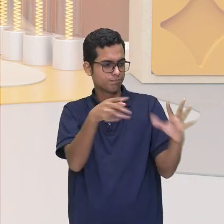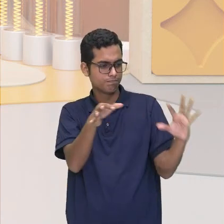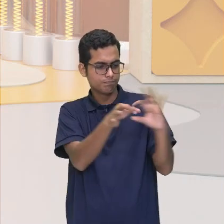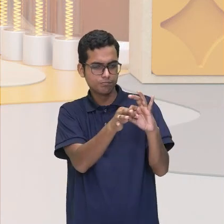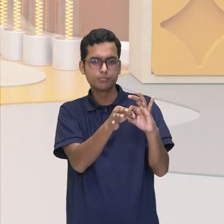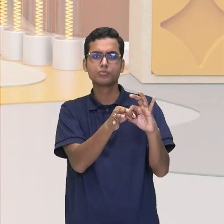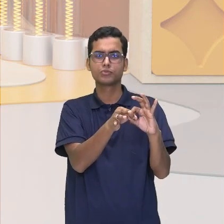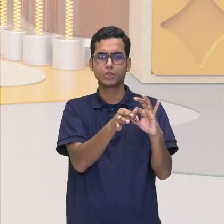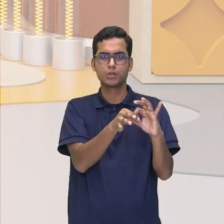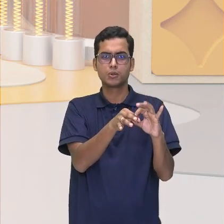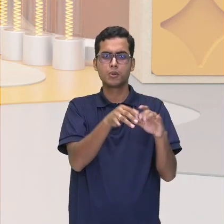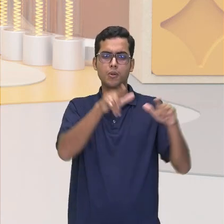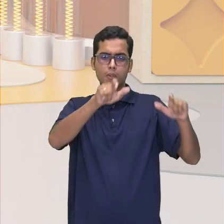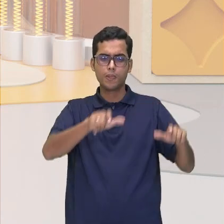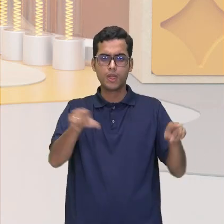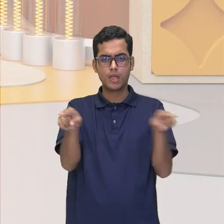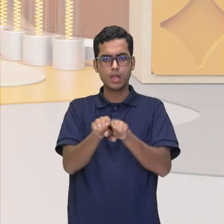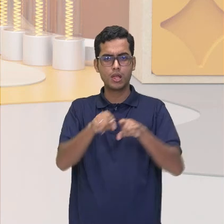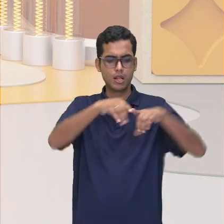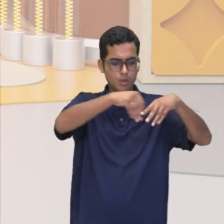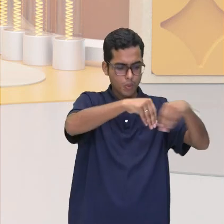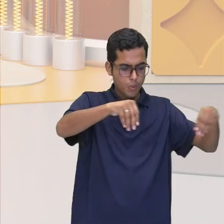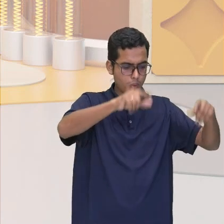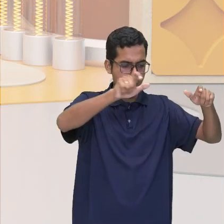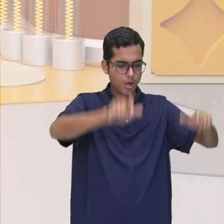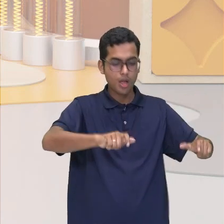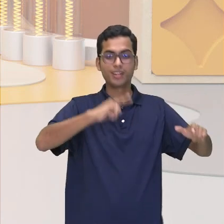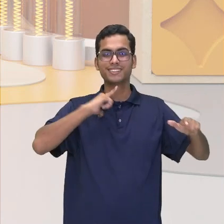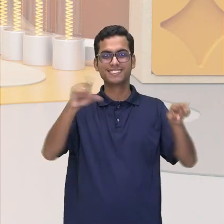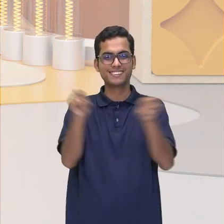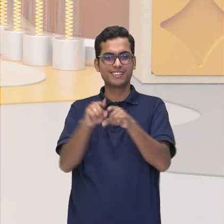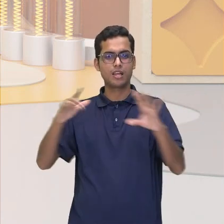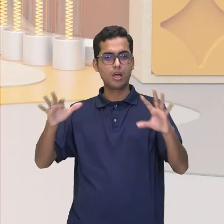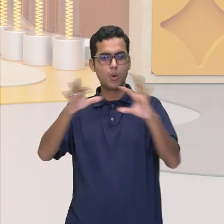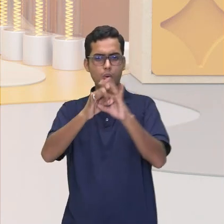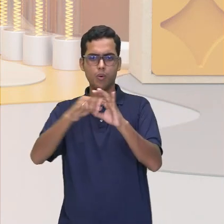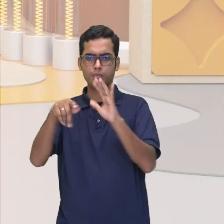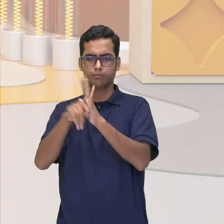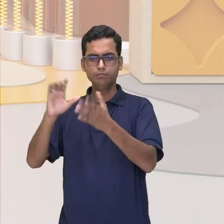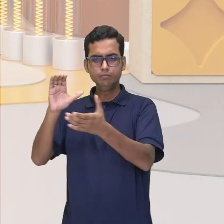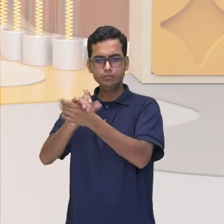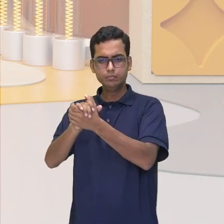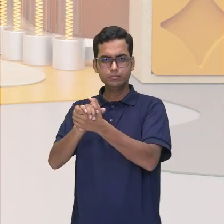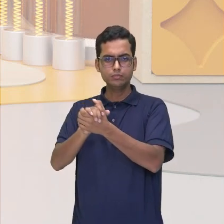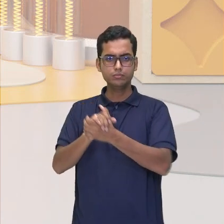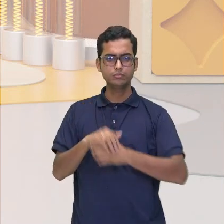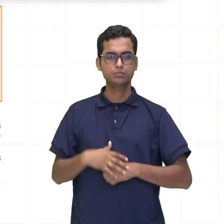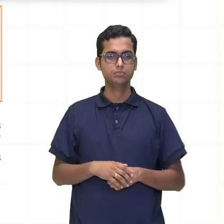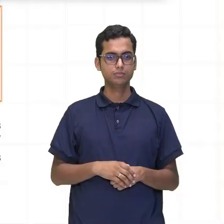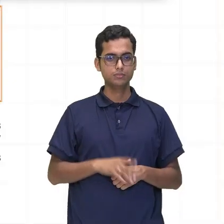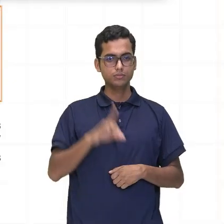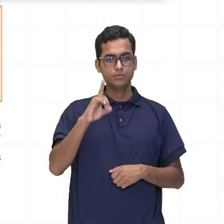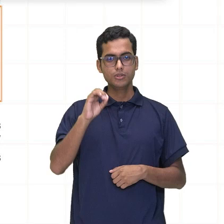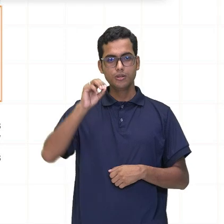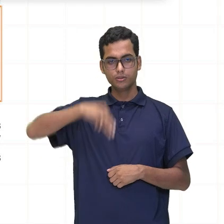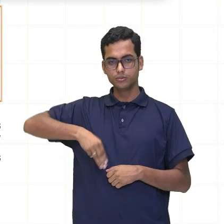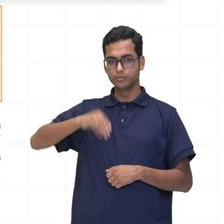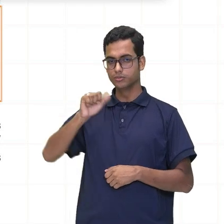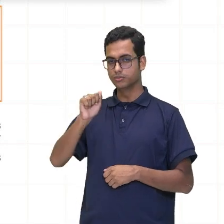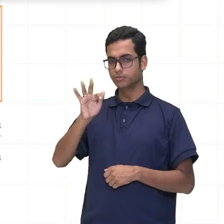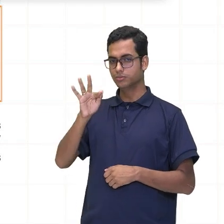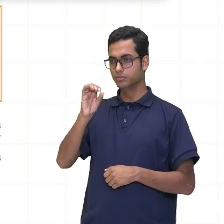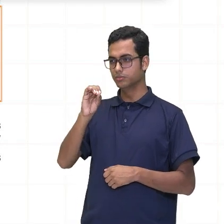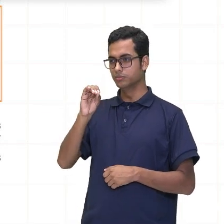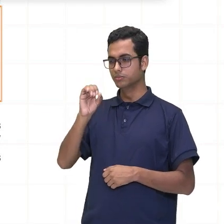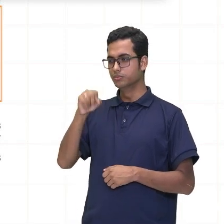das terras, fazia-se essa aliança de casamento. Então, Dom Afonso Henriques, que era filho